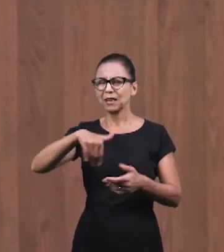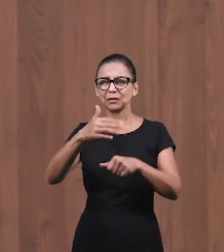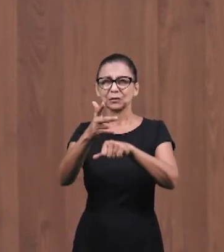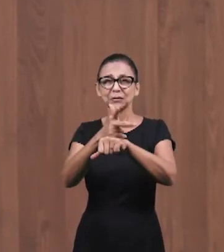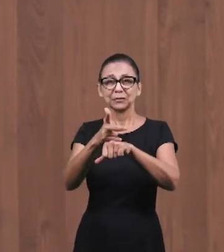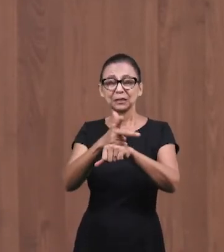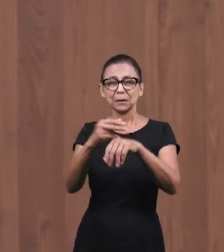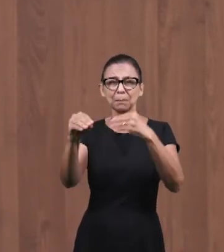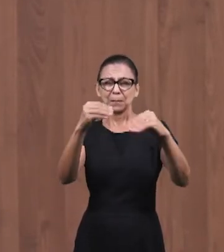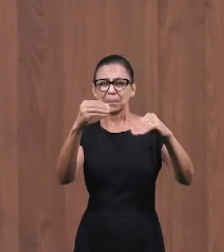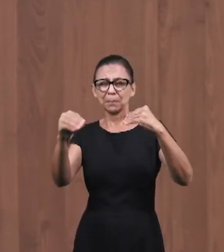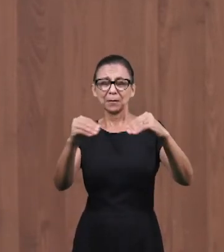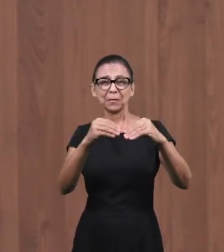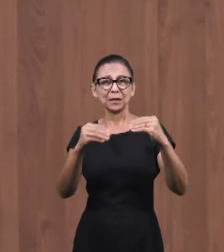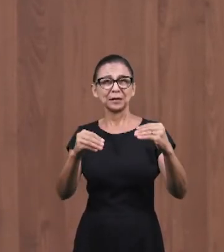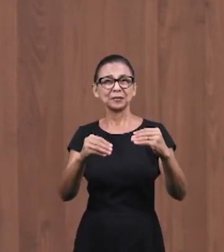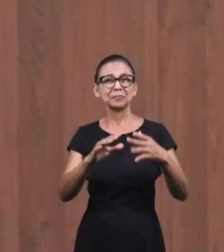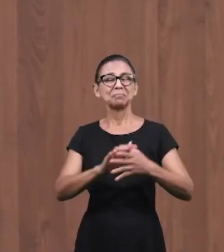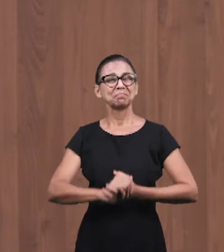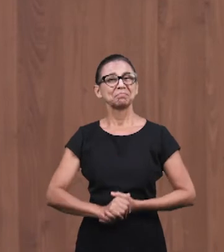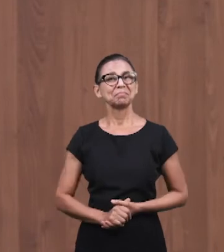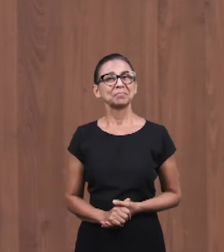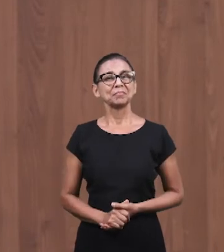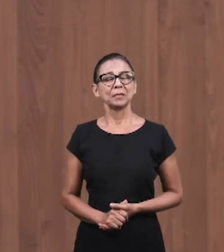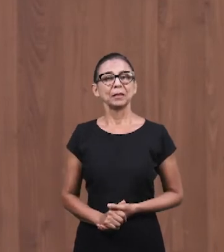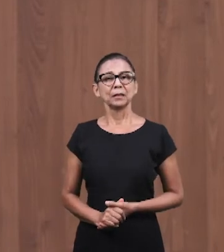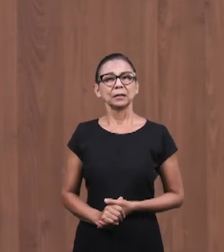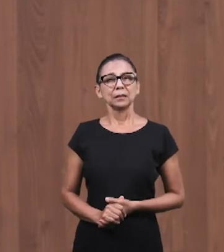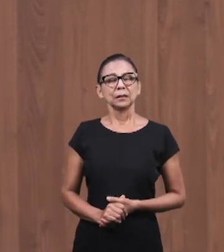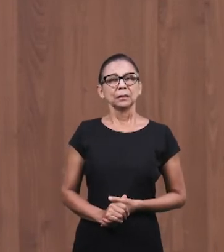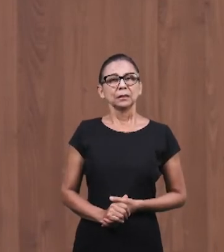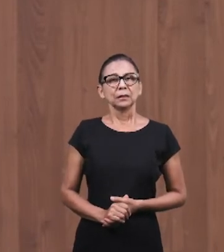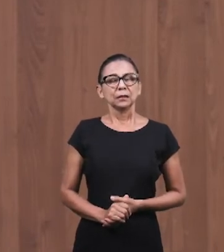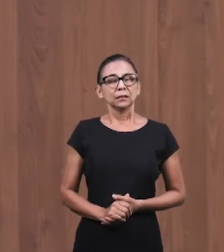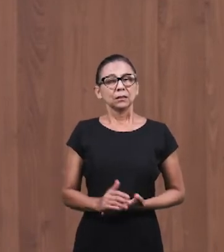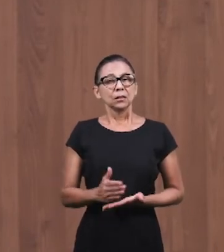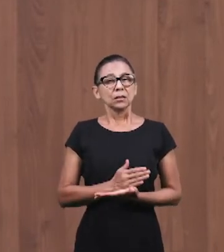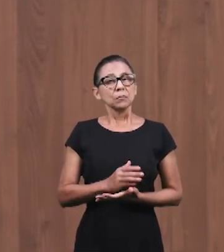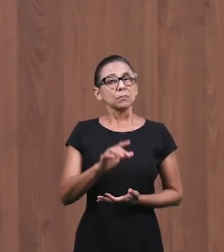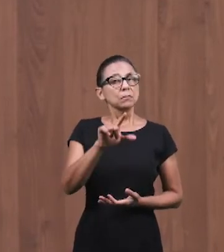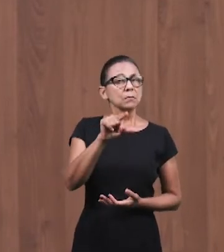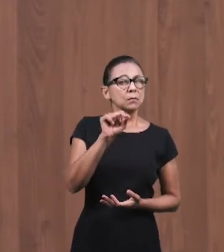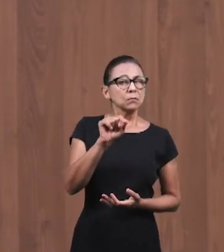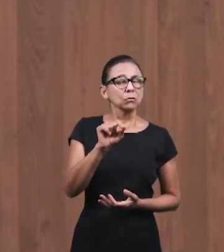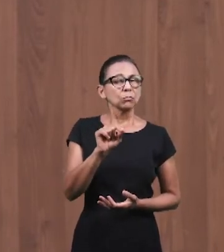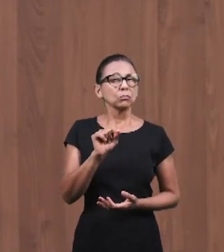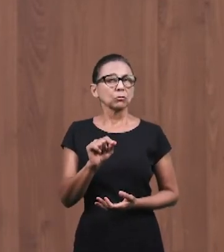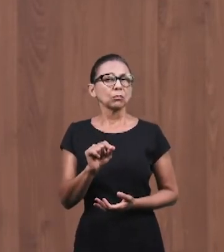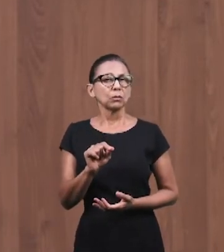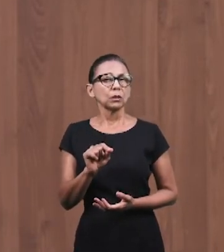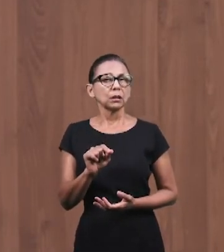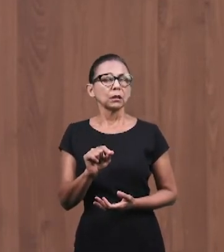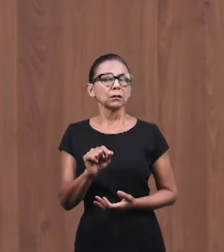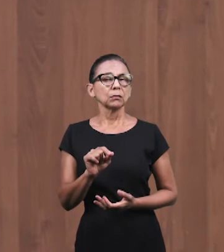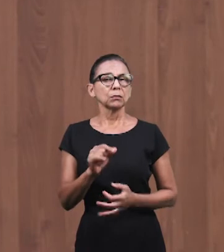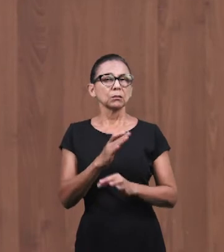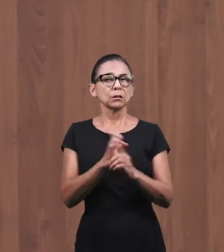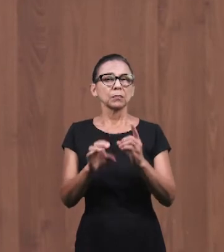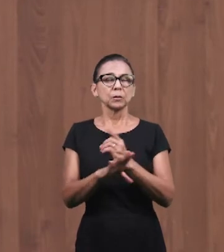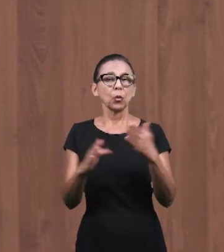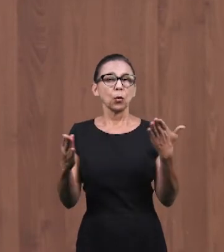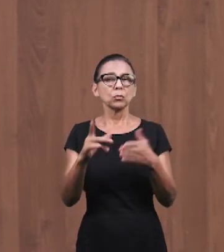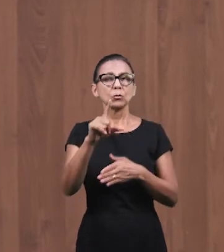vídeos e nós estaremos brindando esses irmãos, dando uma certa preferência, de certa maneira, a esses irmãos na escola bíblica de hoje e